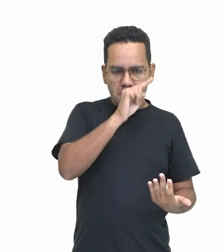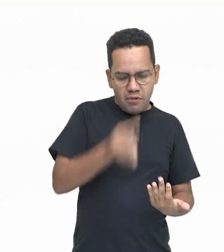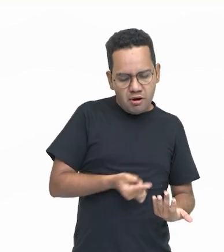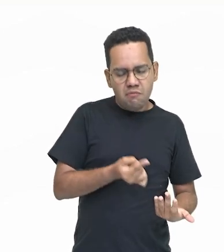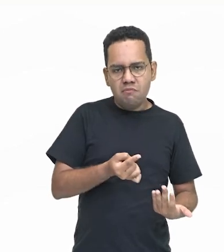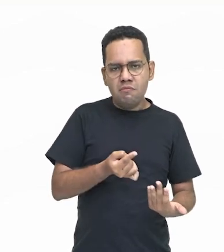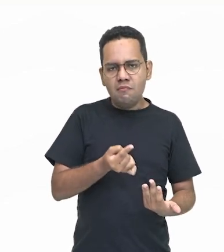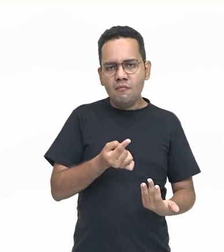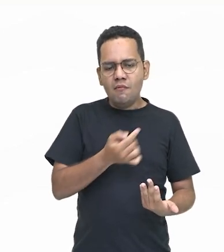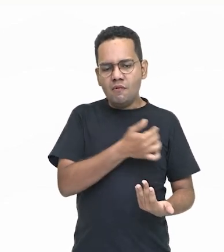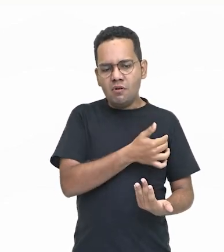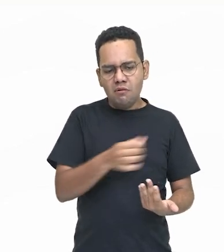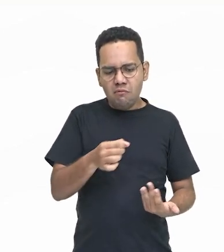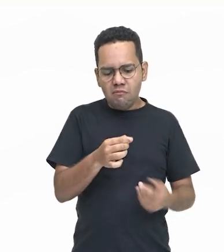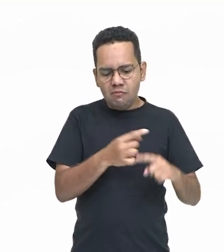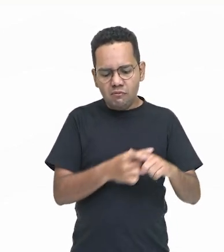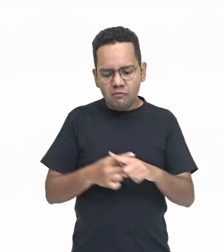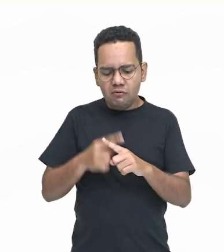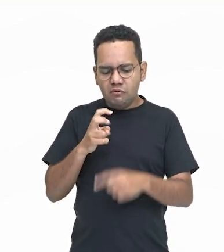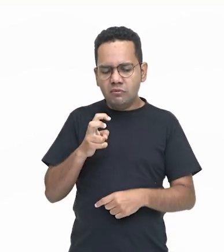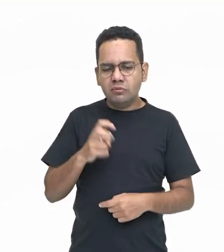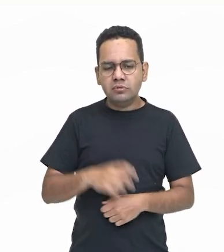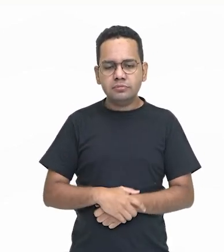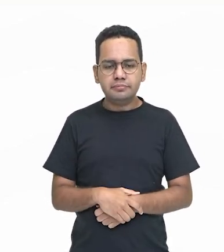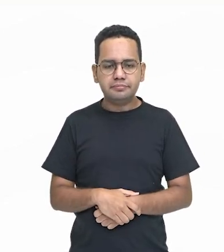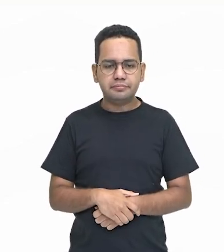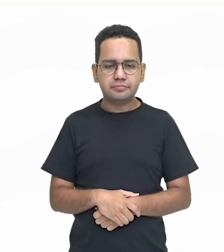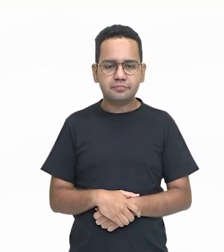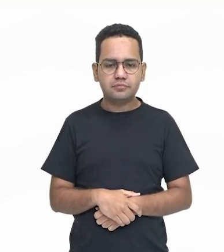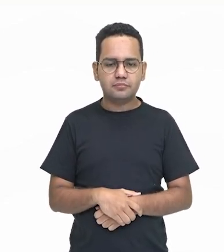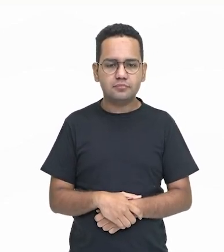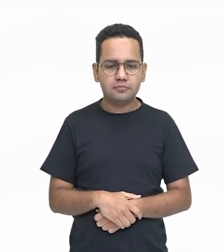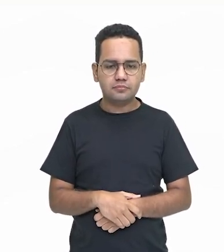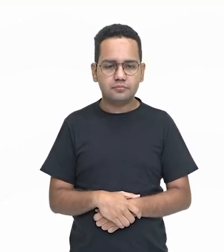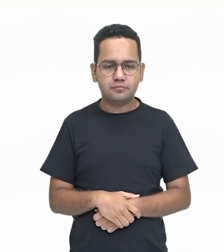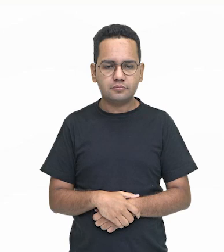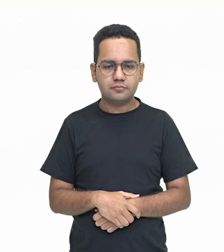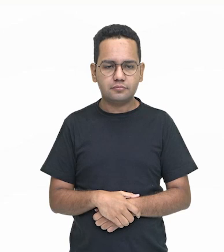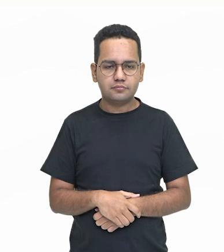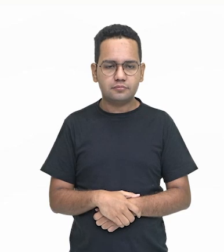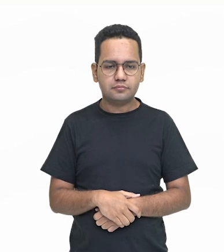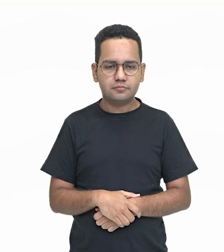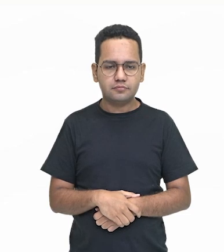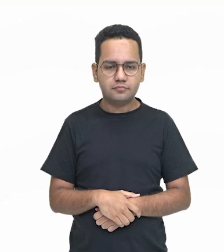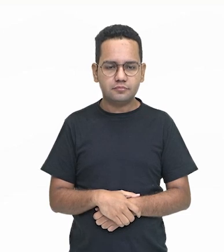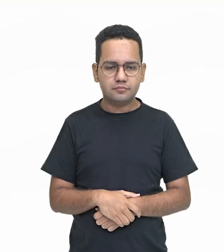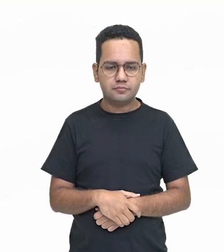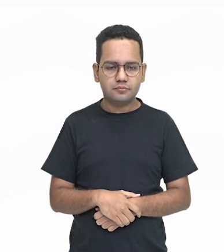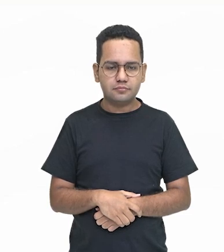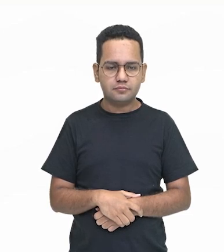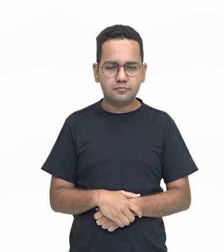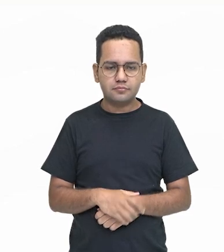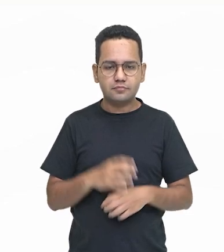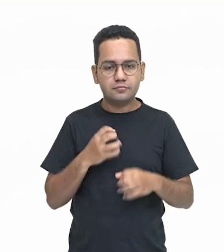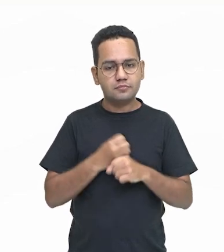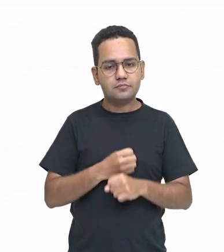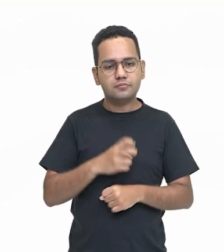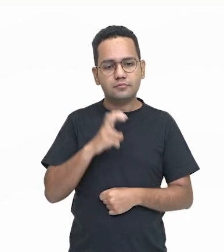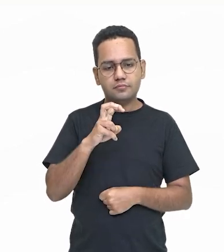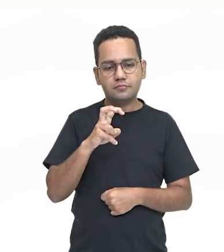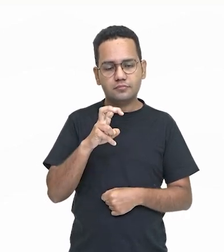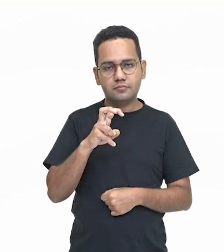watts multiplicada por 5. Então eu vou ter 5.000 watts de energia,